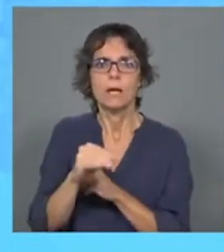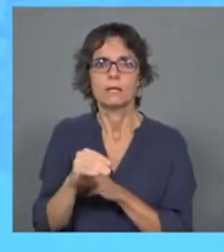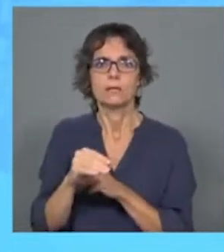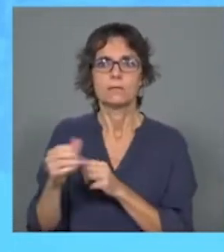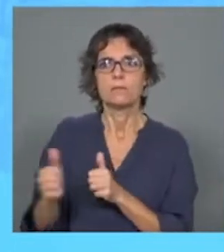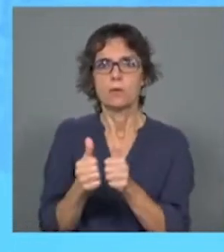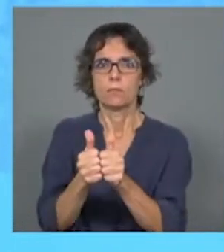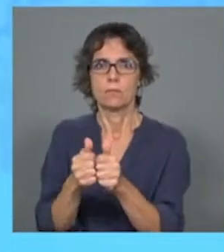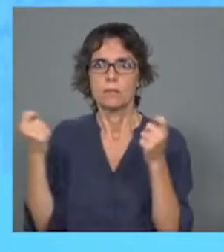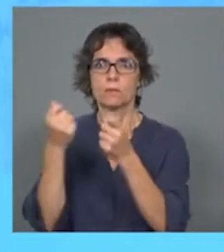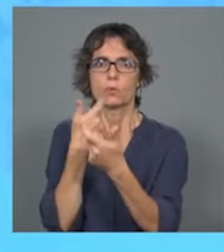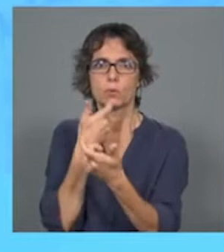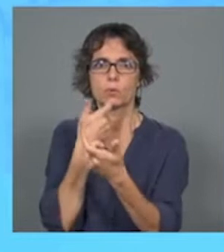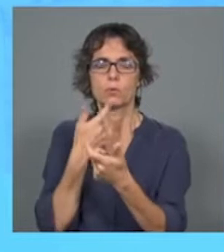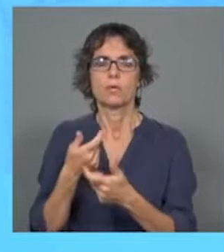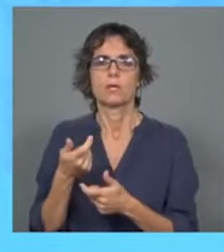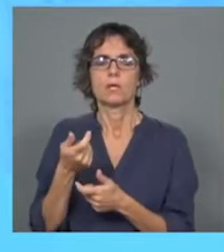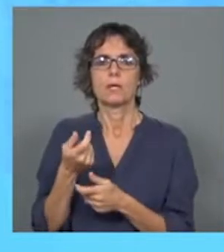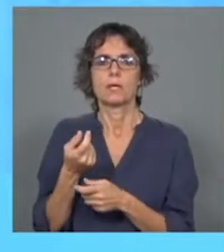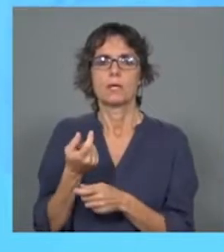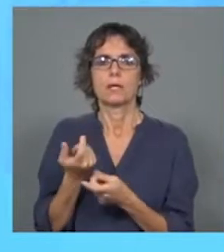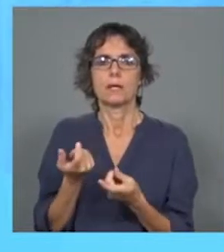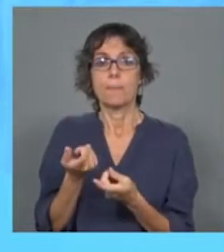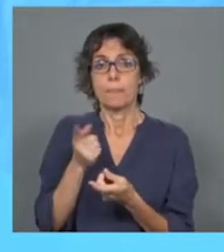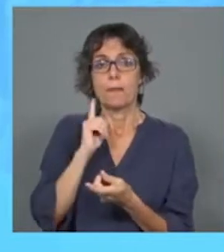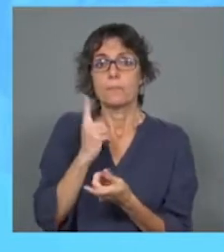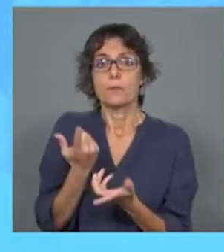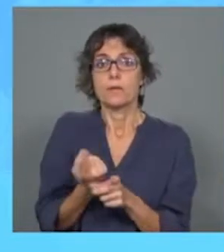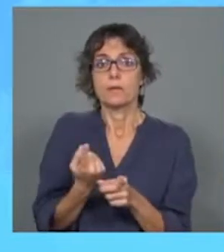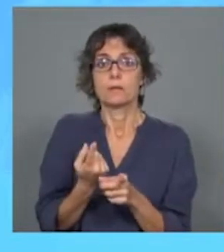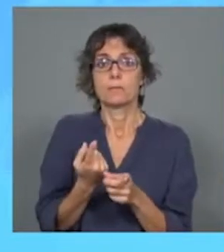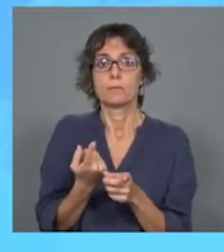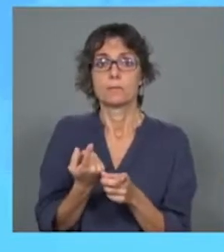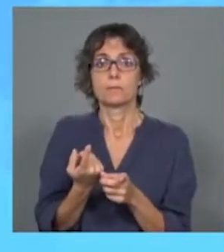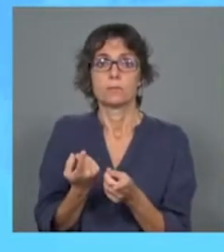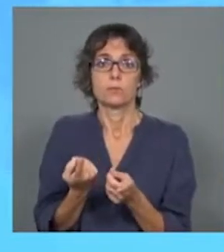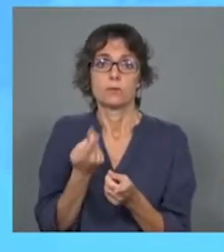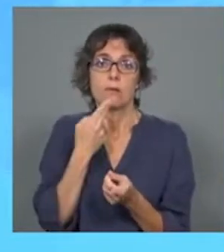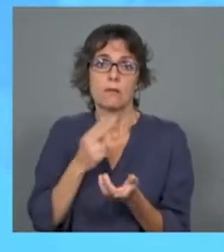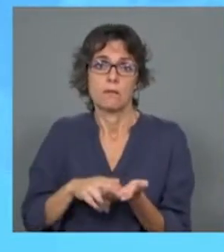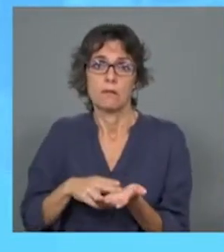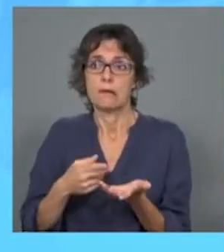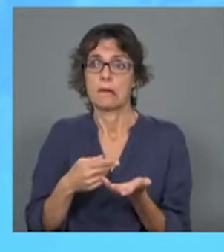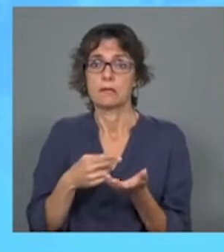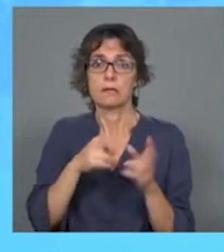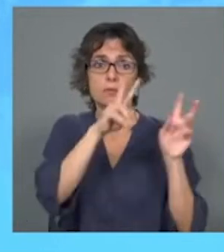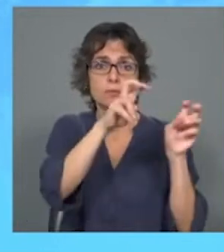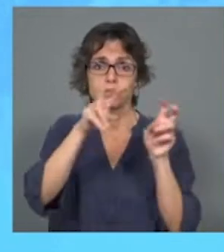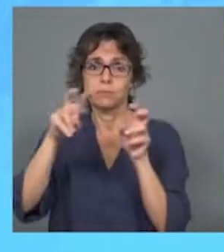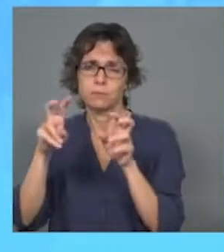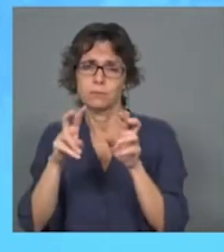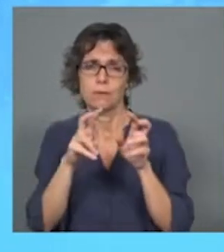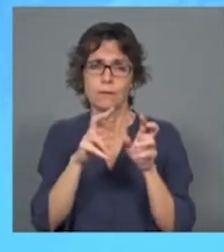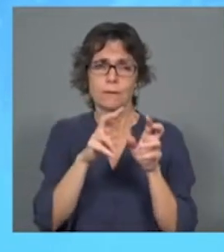evento, e é essencial até porque são matérias com especificidades, em que